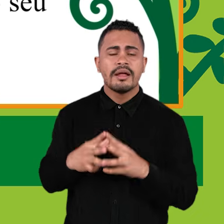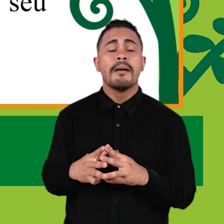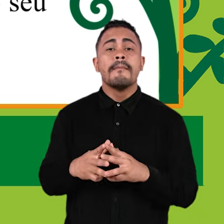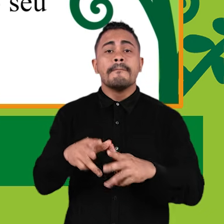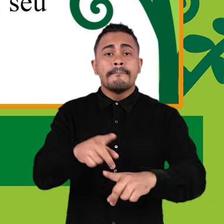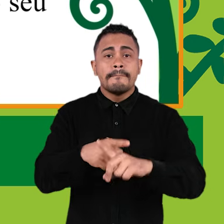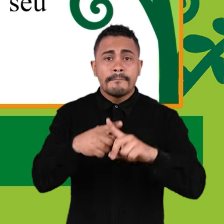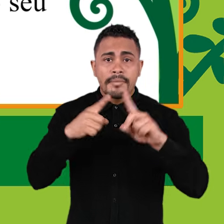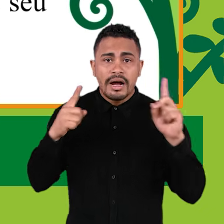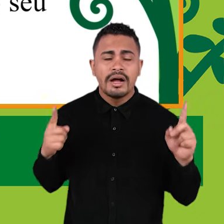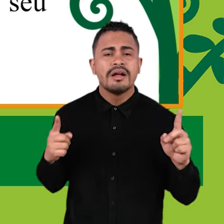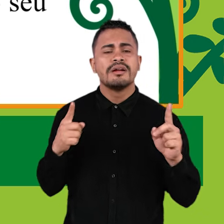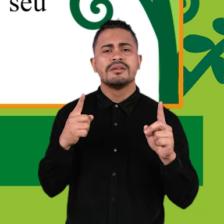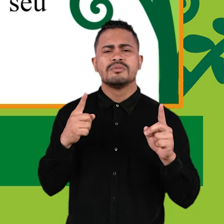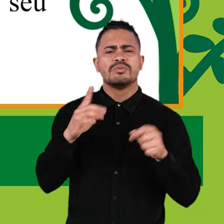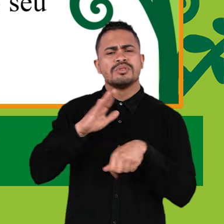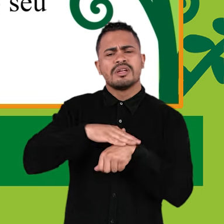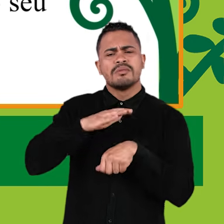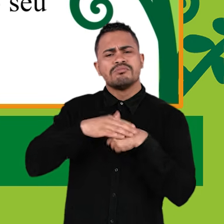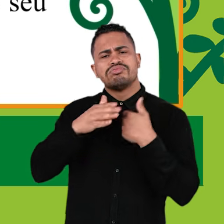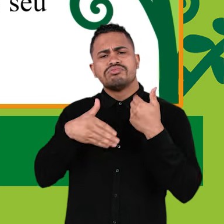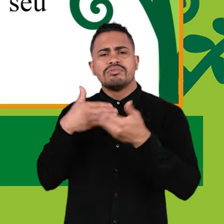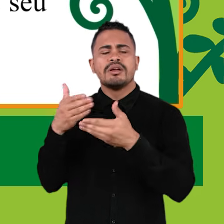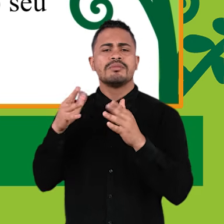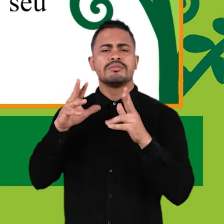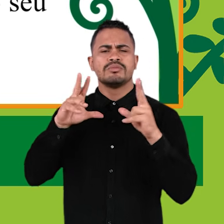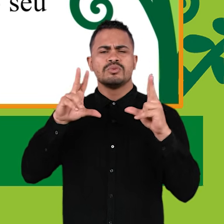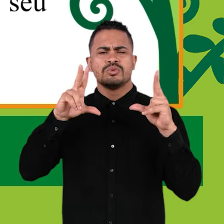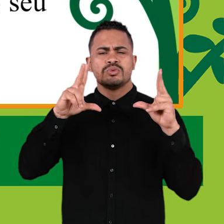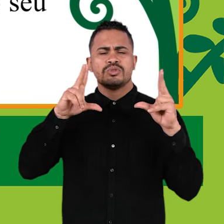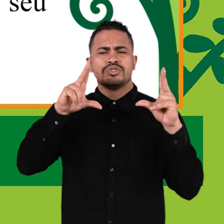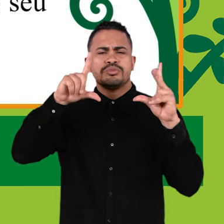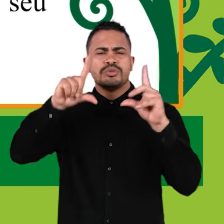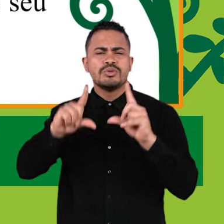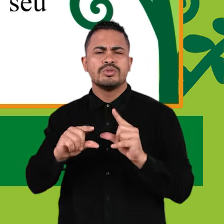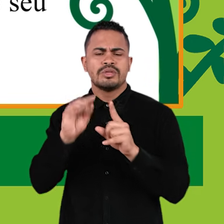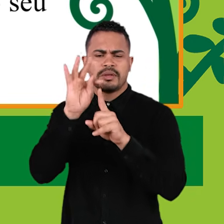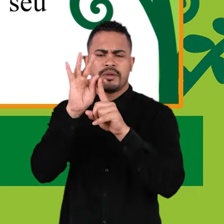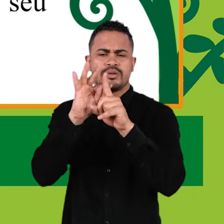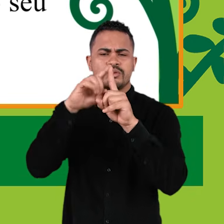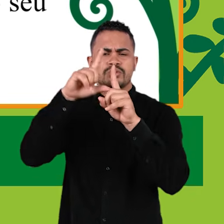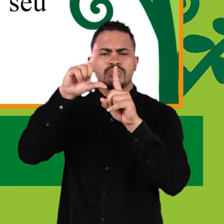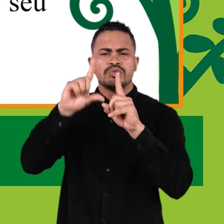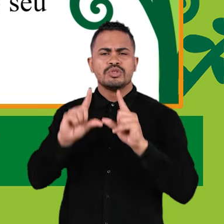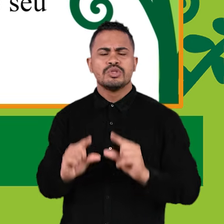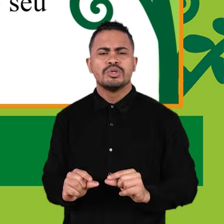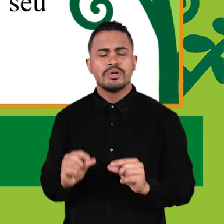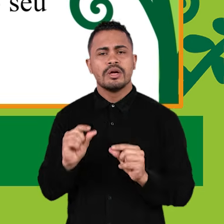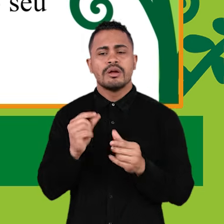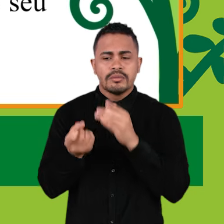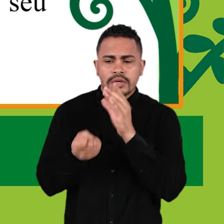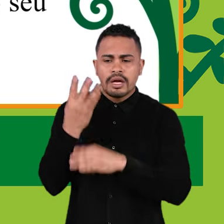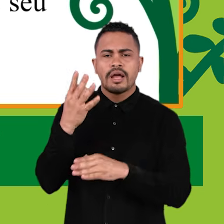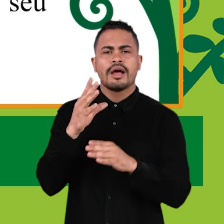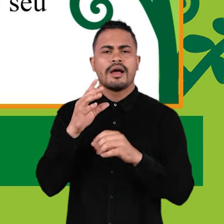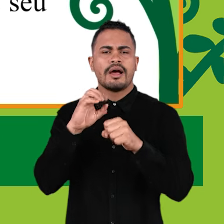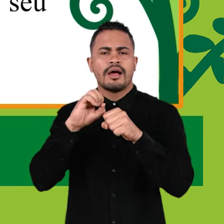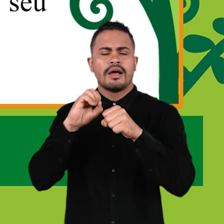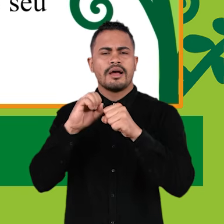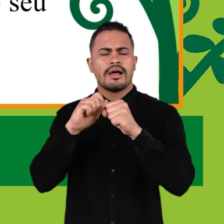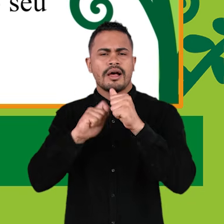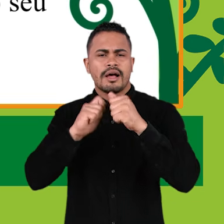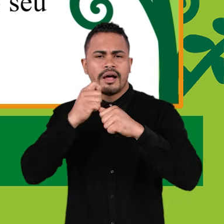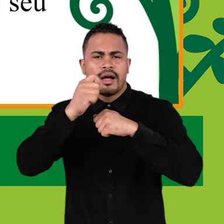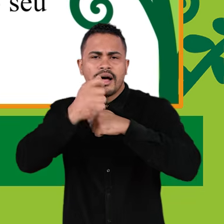teve ali o resfriamento desse material e aí os átomos começaram a se formar, você vai ter ali outras substâncias